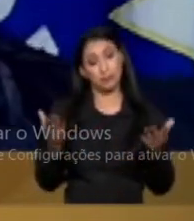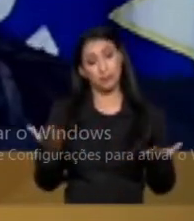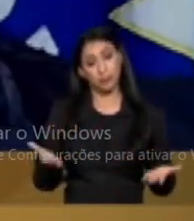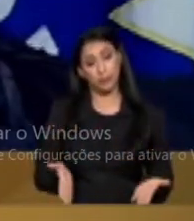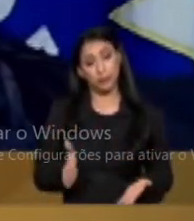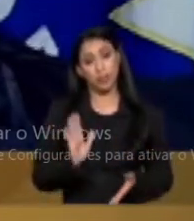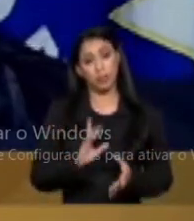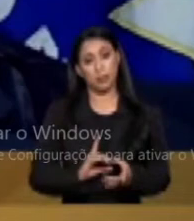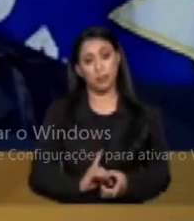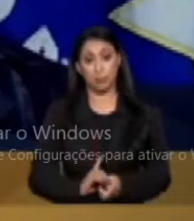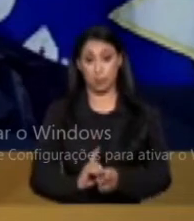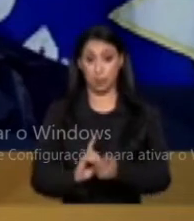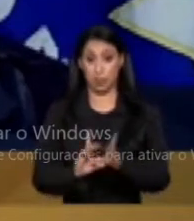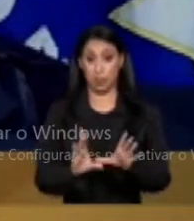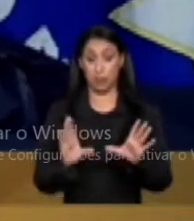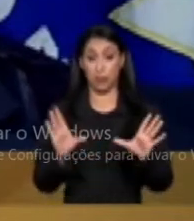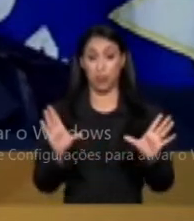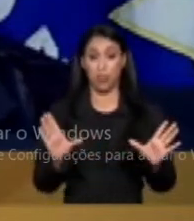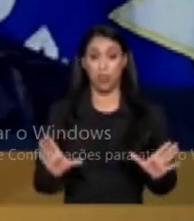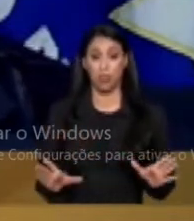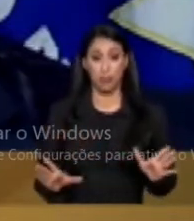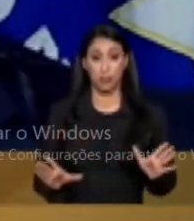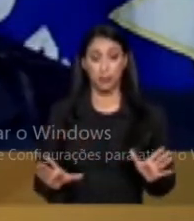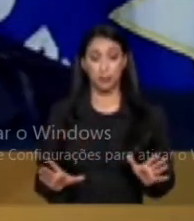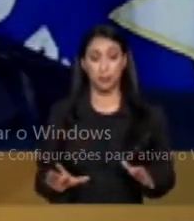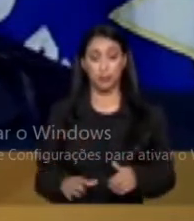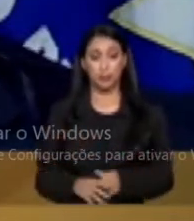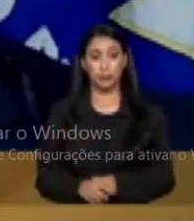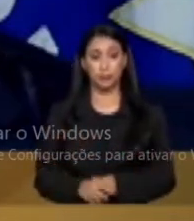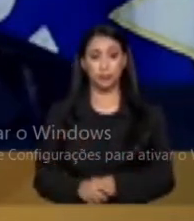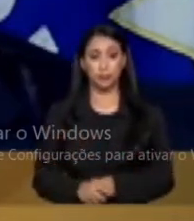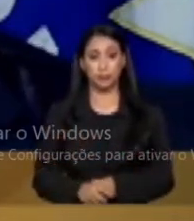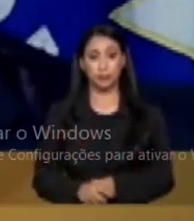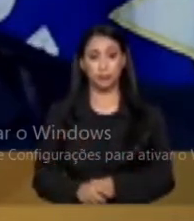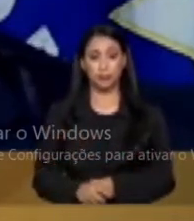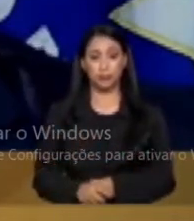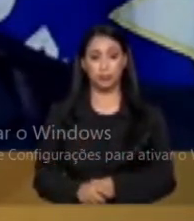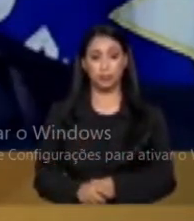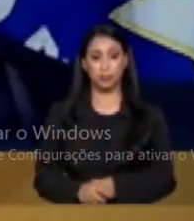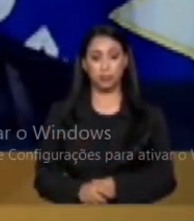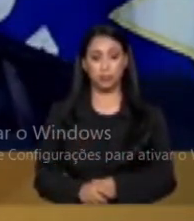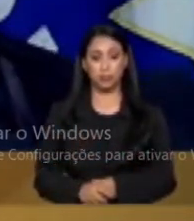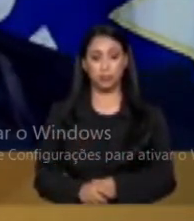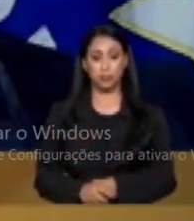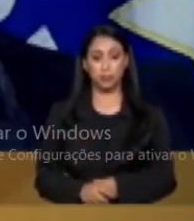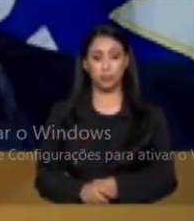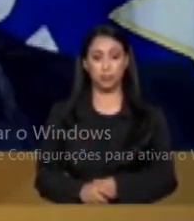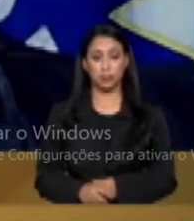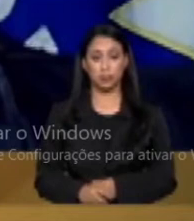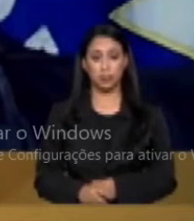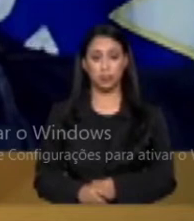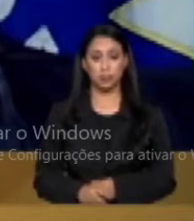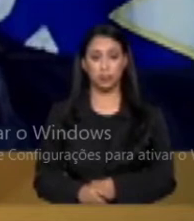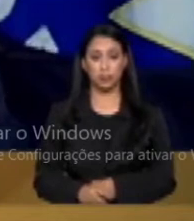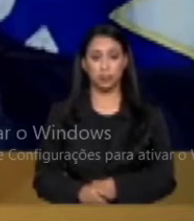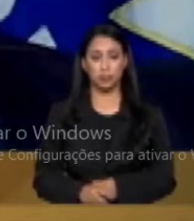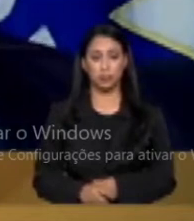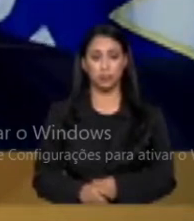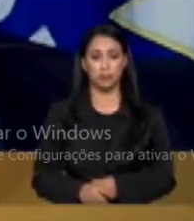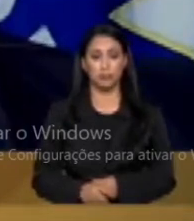questão democrática que é trazida à lume de